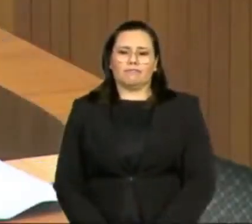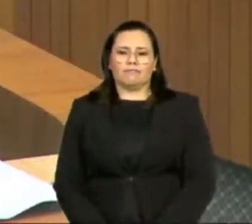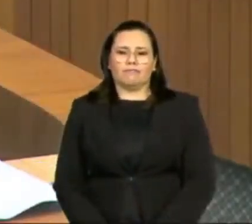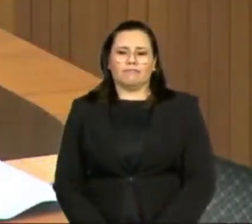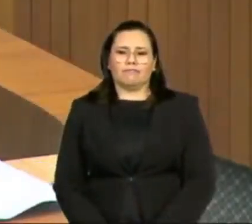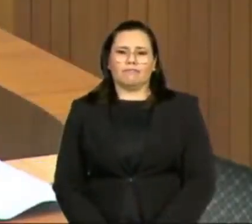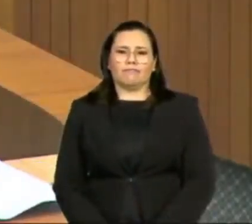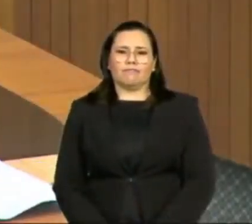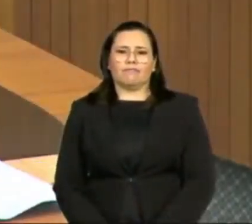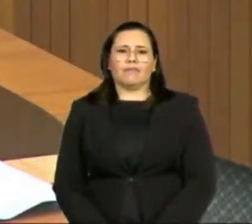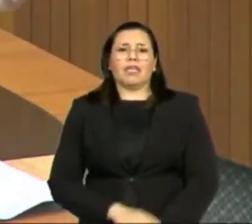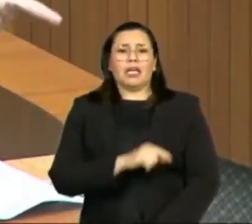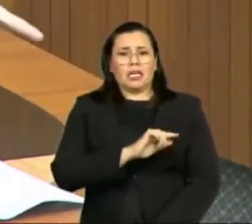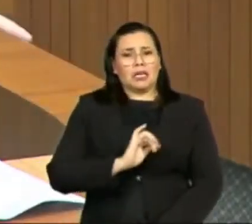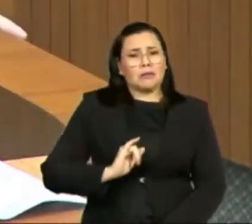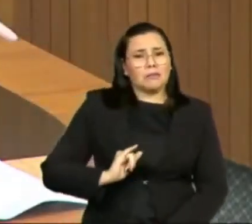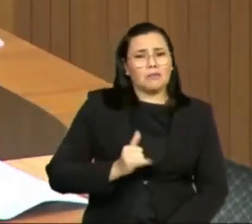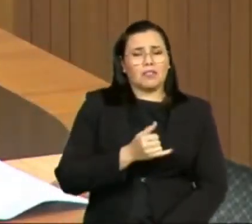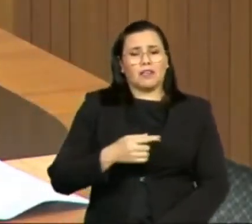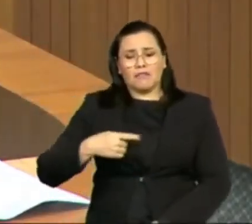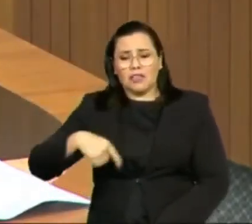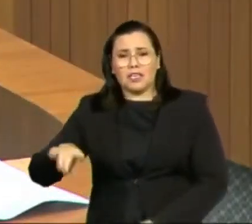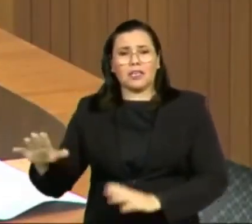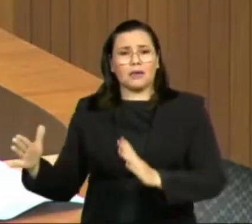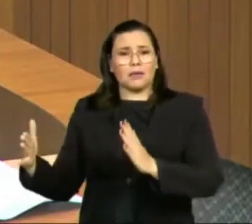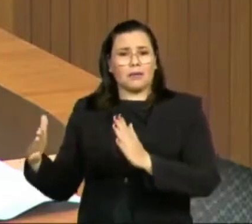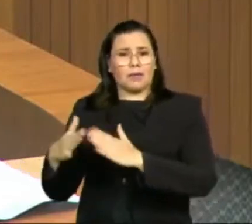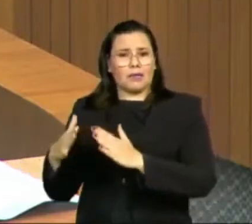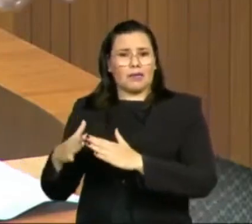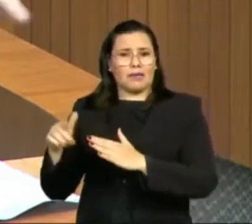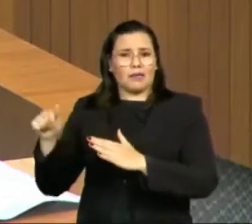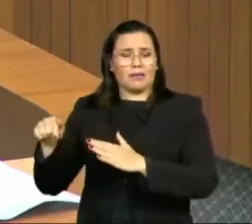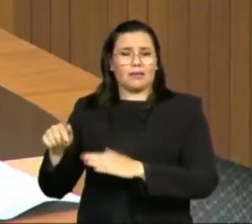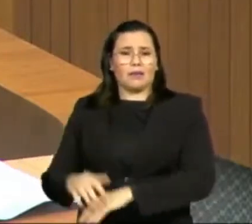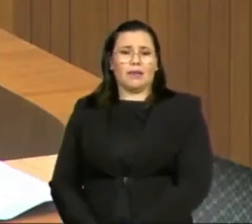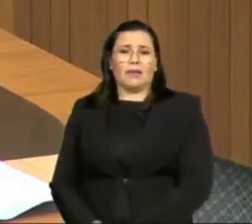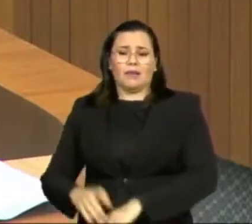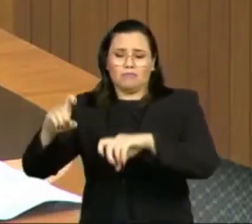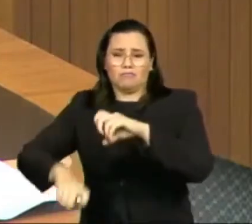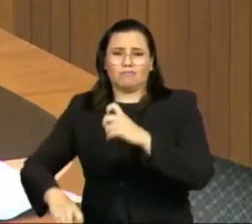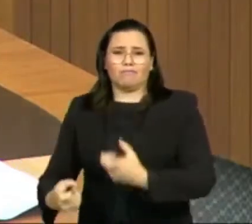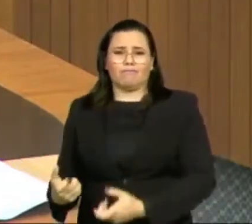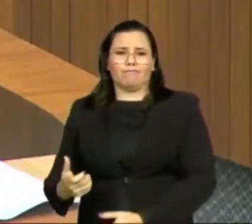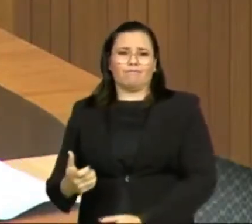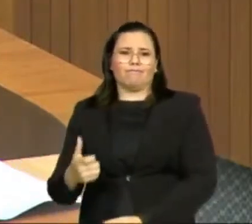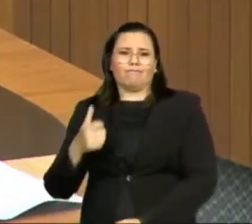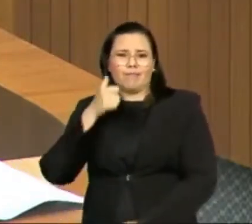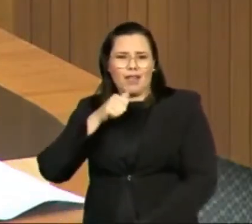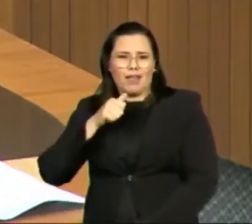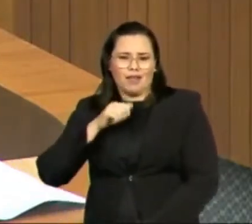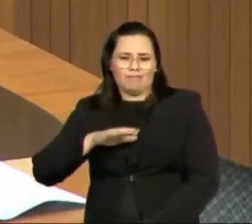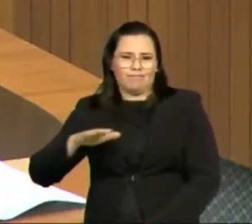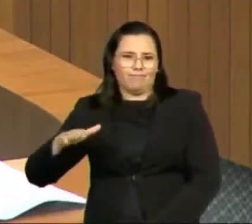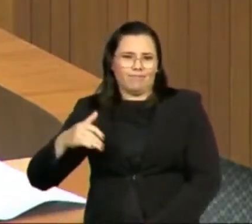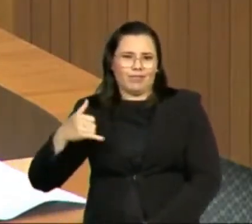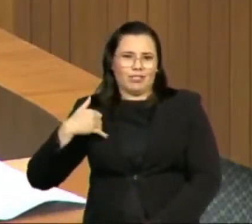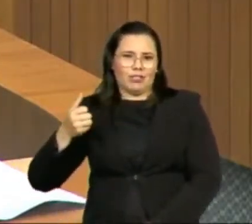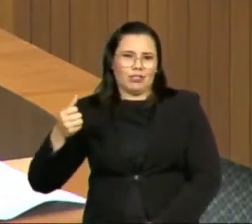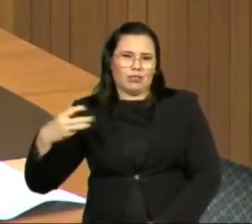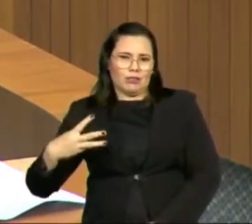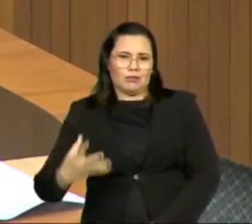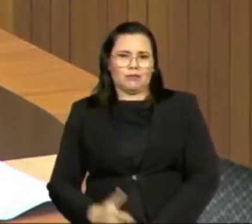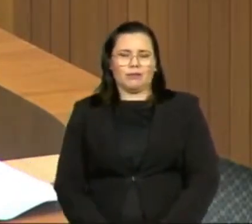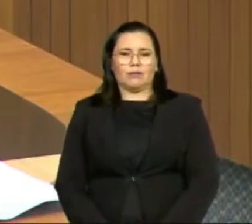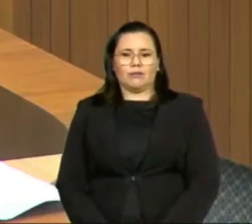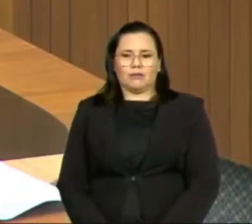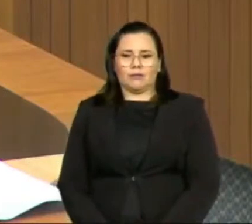relatos. São vários relatos semelhantes a esse. São várias vítimas silenciadas. Que esse marginal que precisa ser